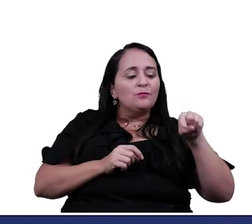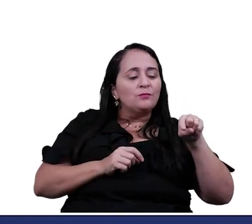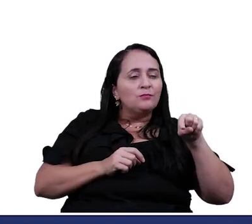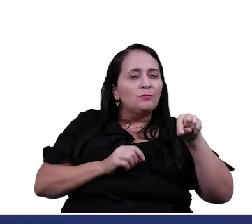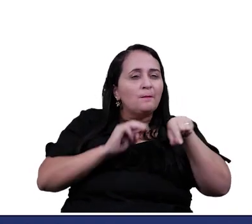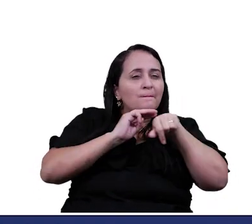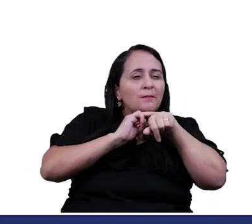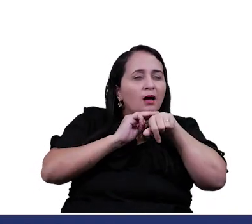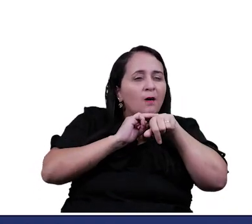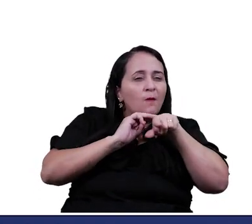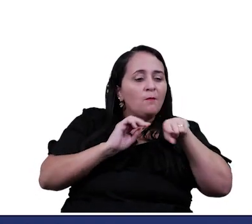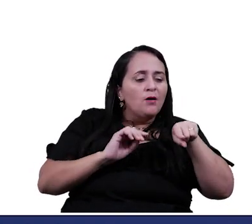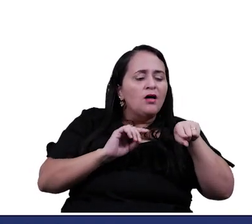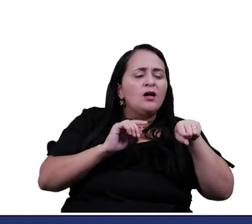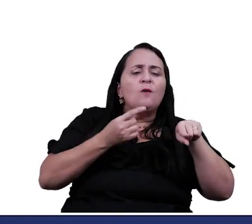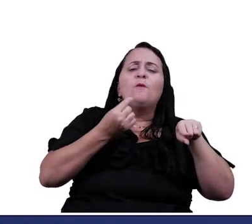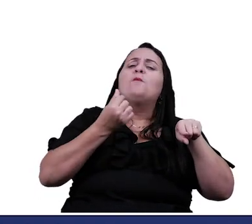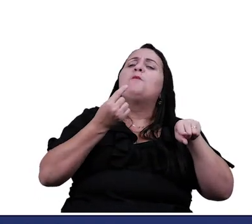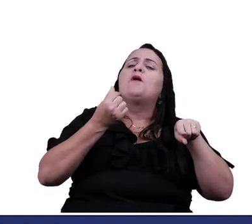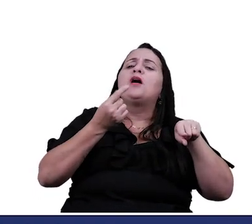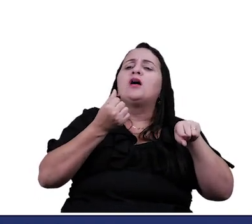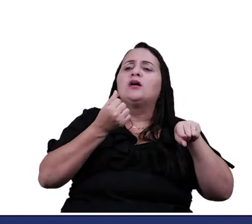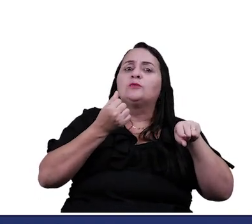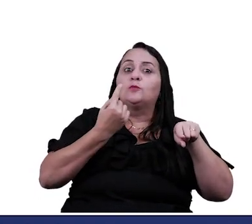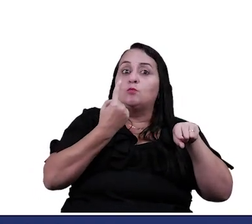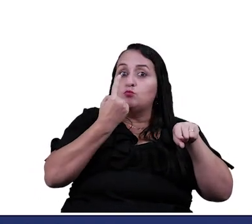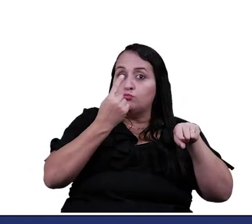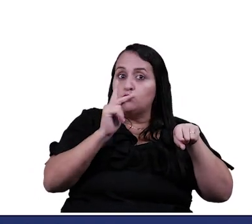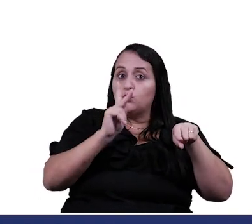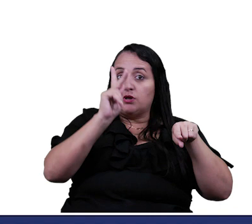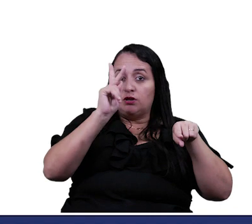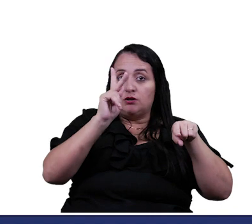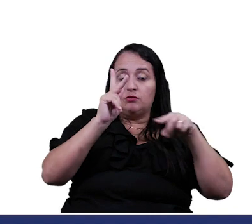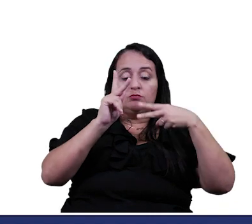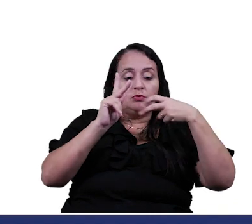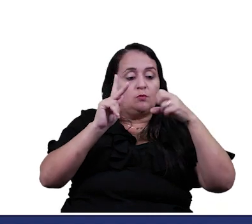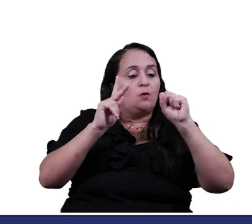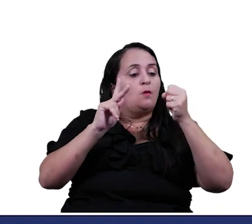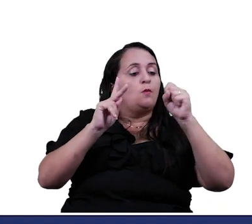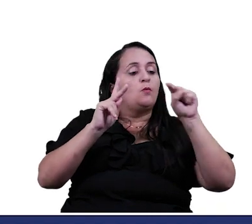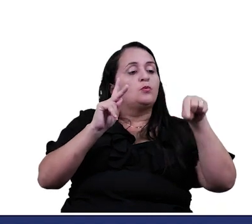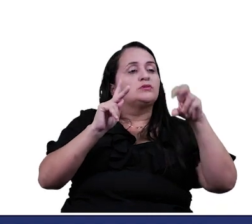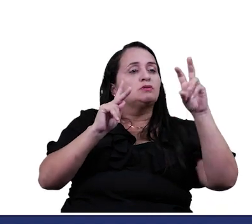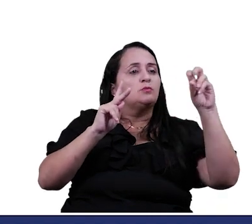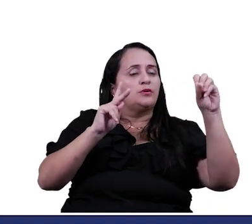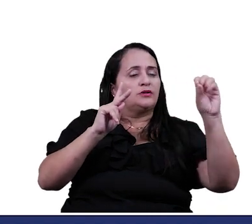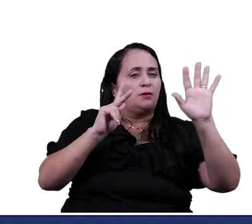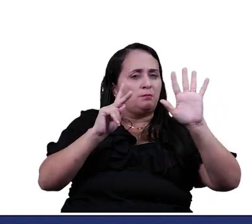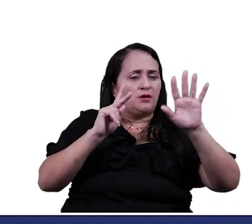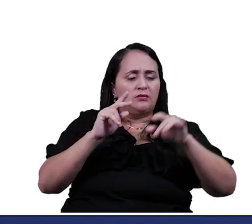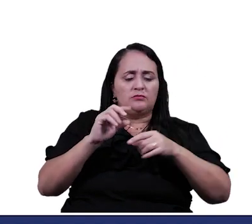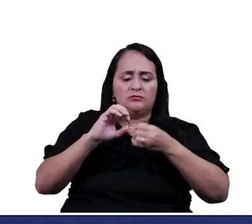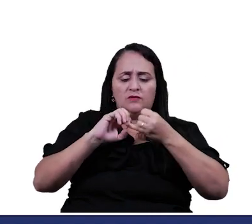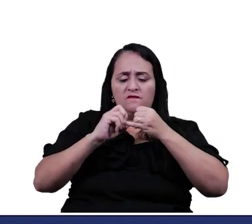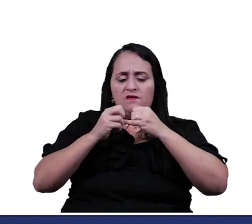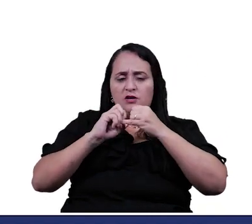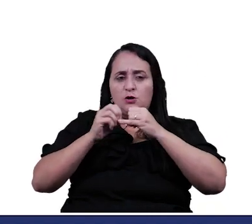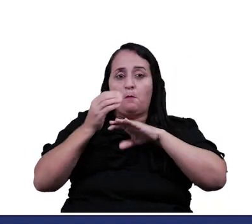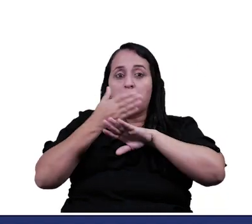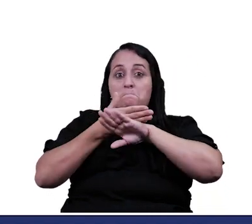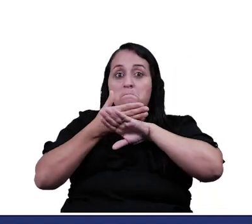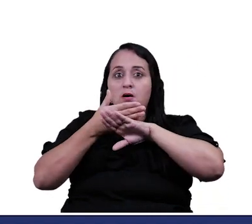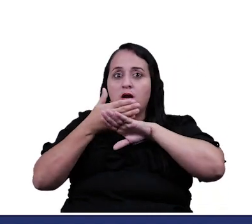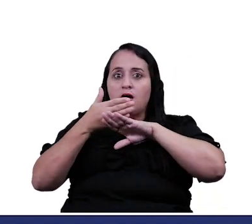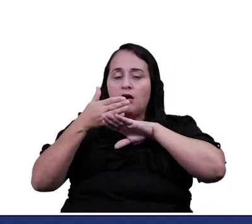quilo. 1 quilo, 8,50. O branco custa o triplo, ou seja, o